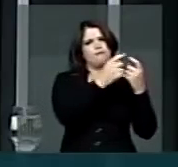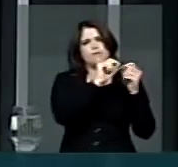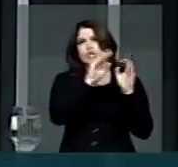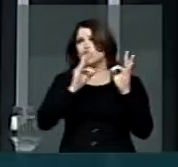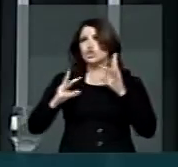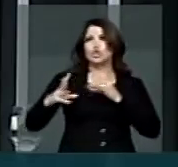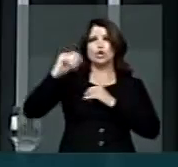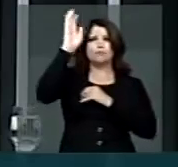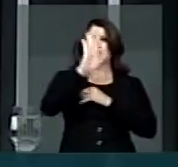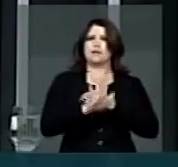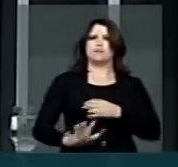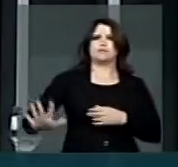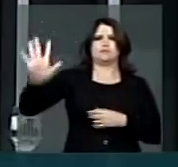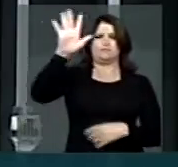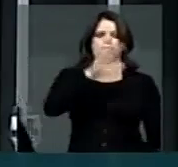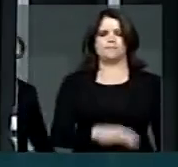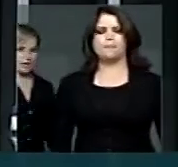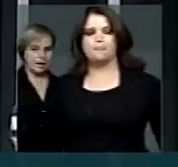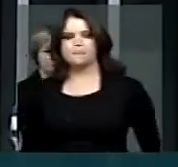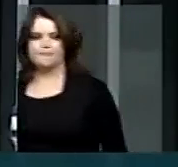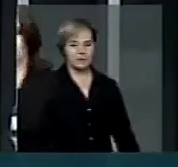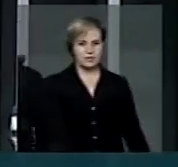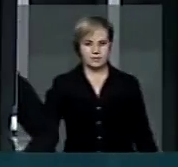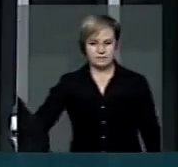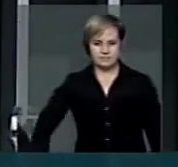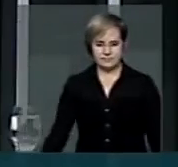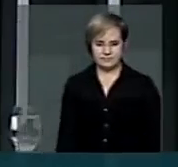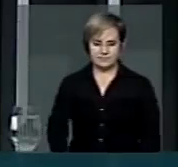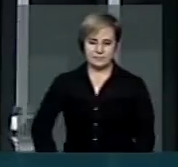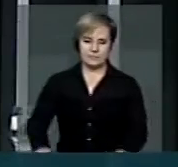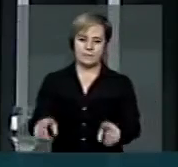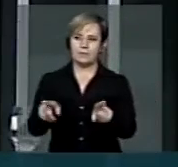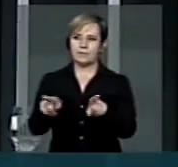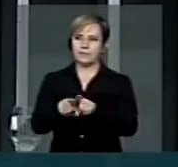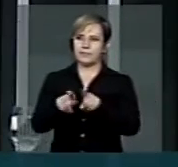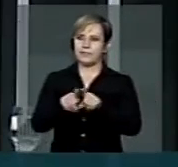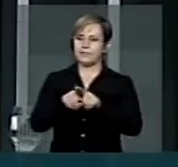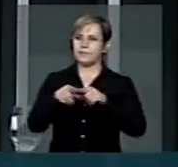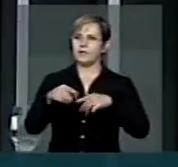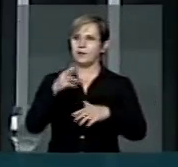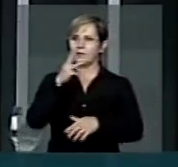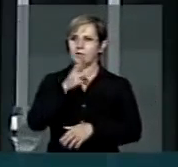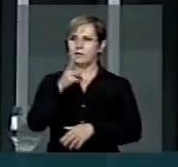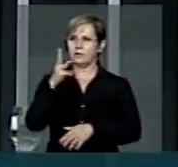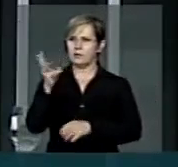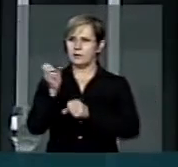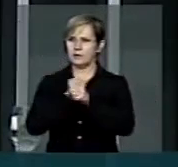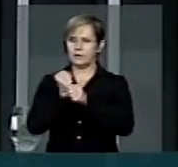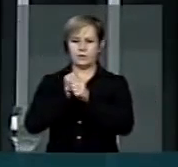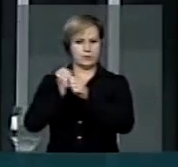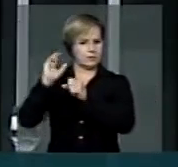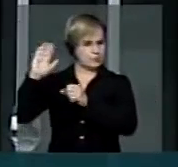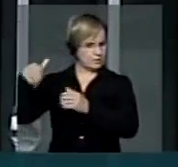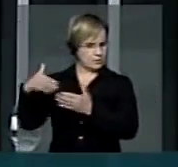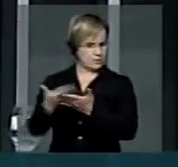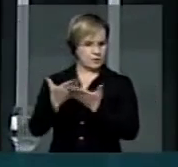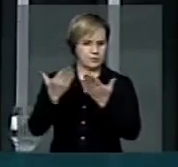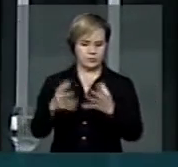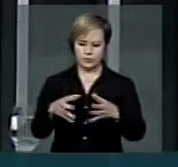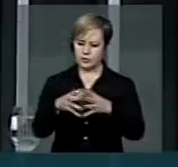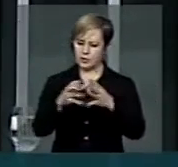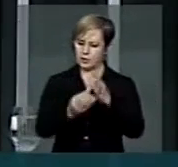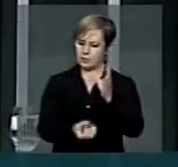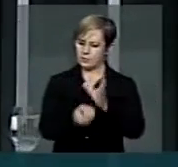a sul do país, com o objetivo de comemorar 33 anos de fundação do Partido